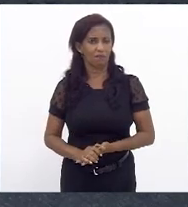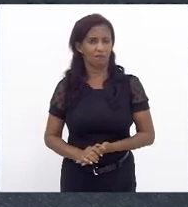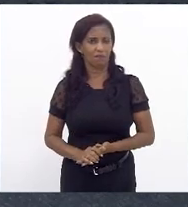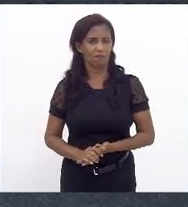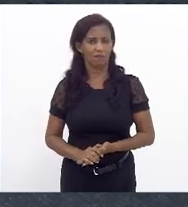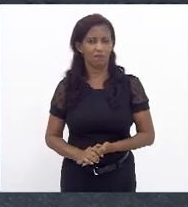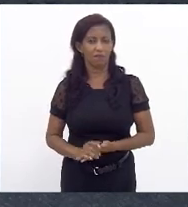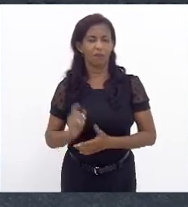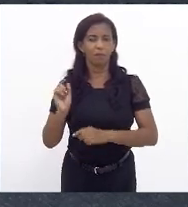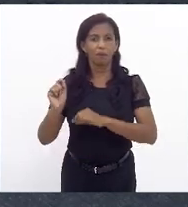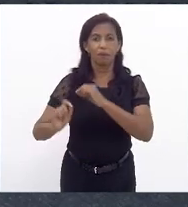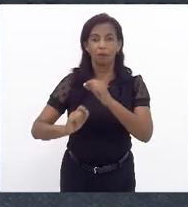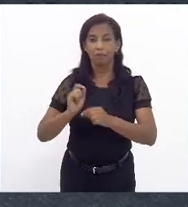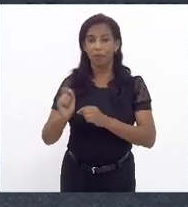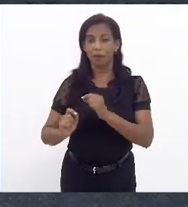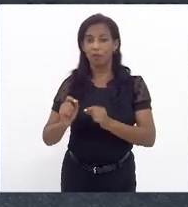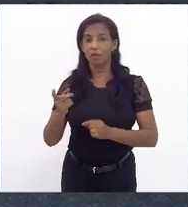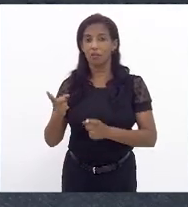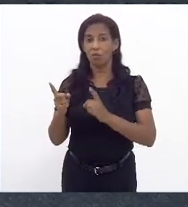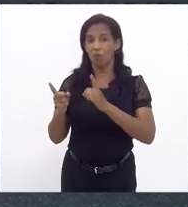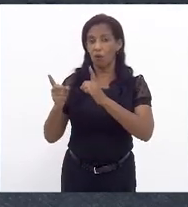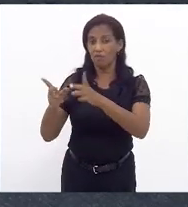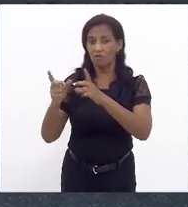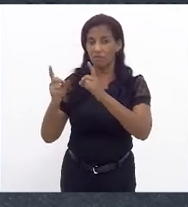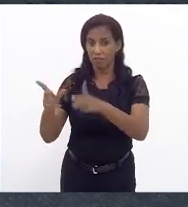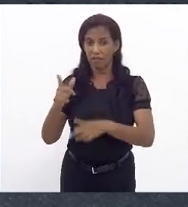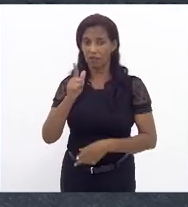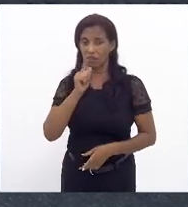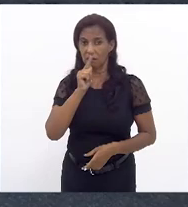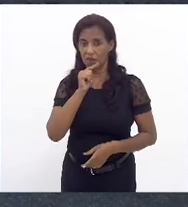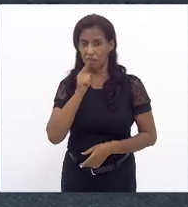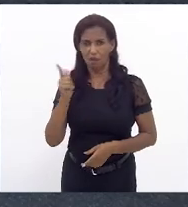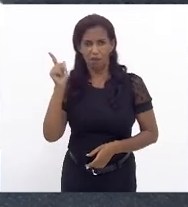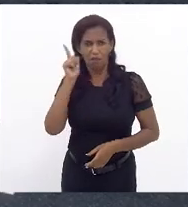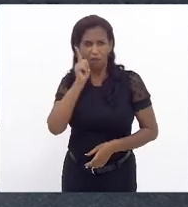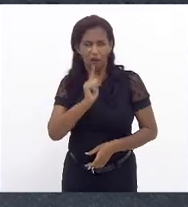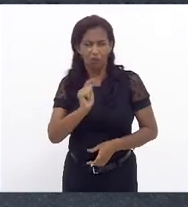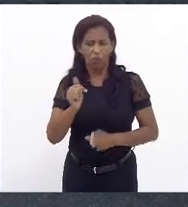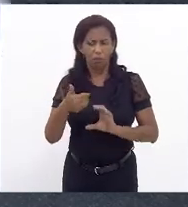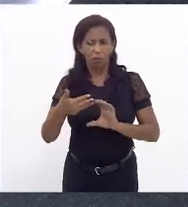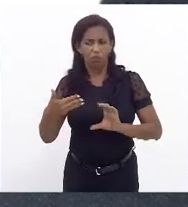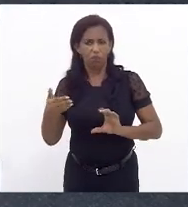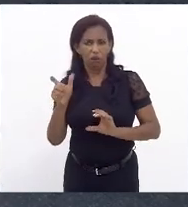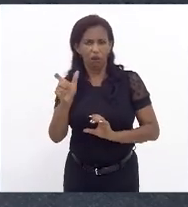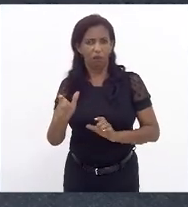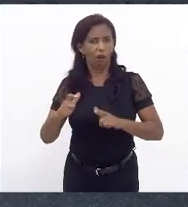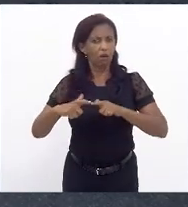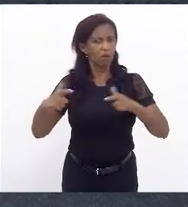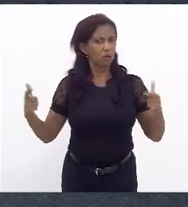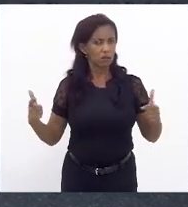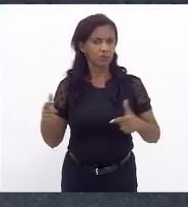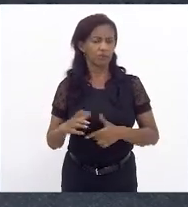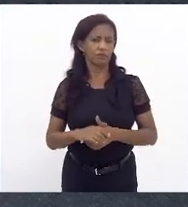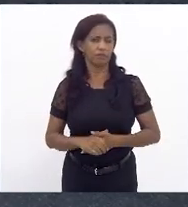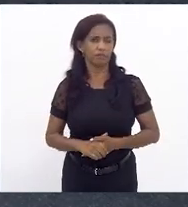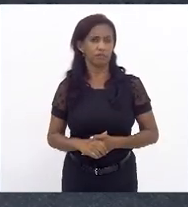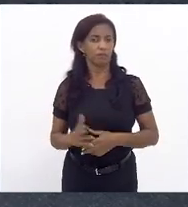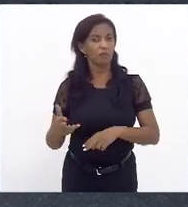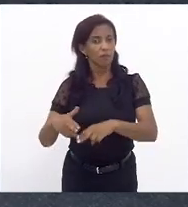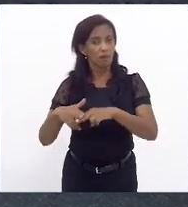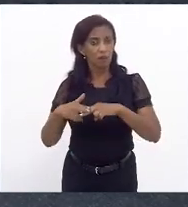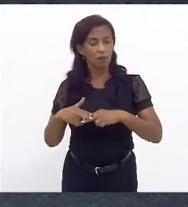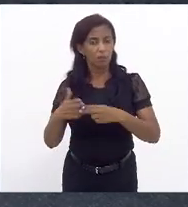teve com a privatização da SEDAI, ganhou um aspecto muito grande. E por